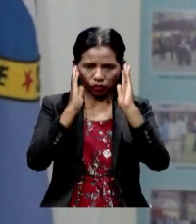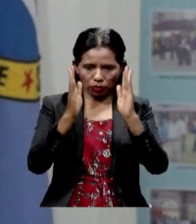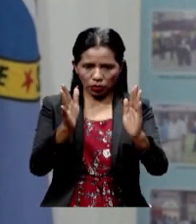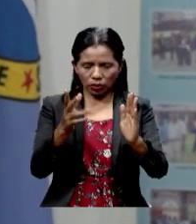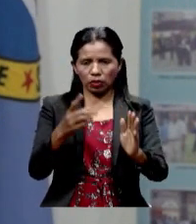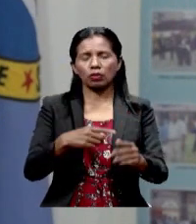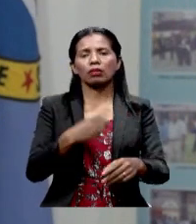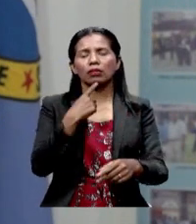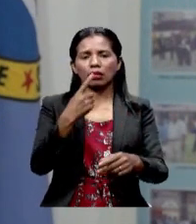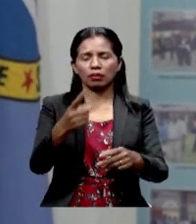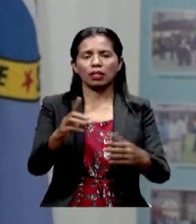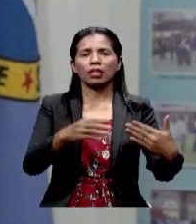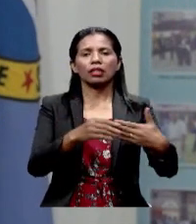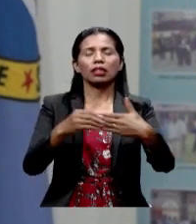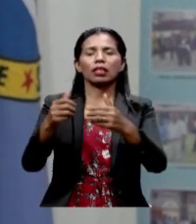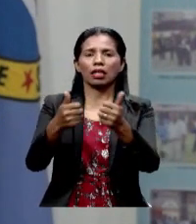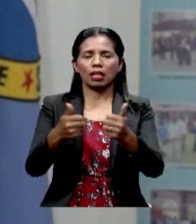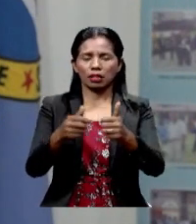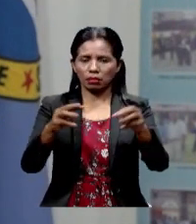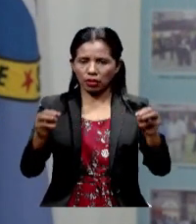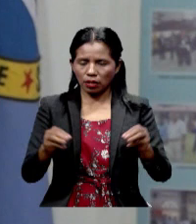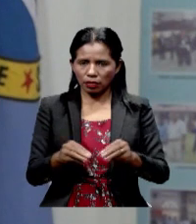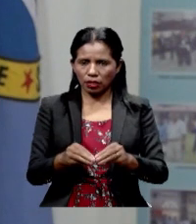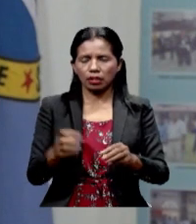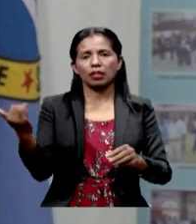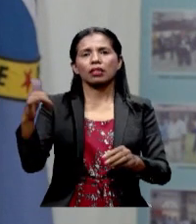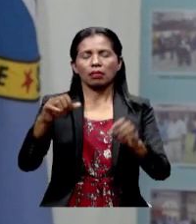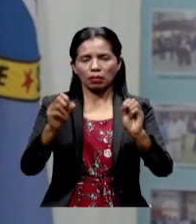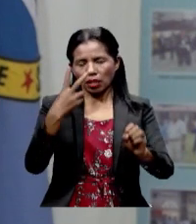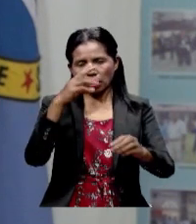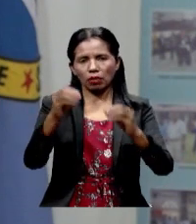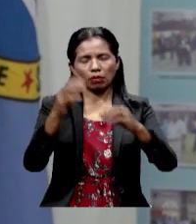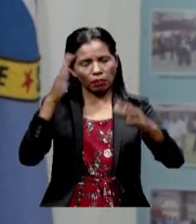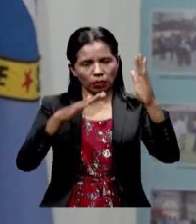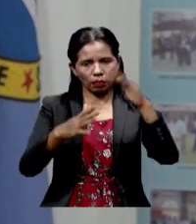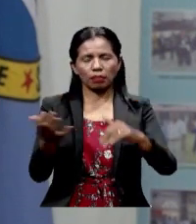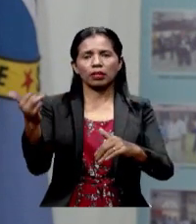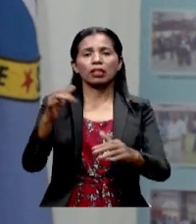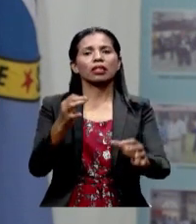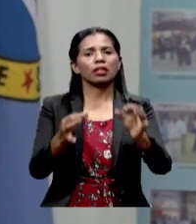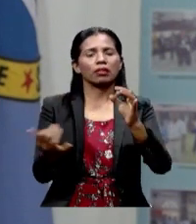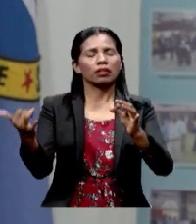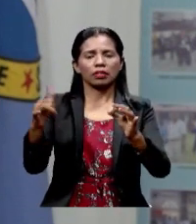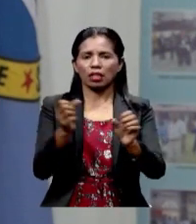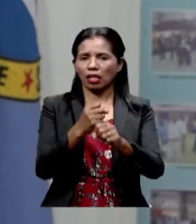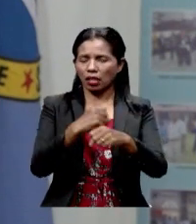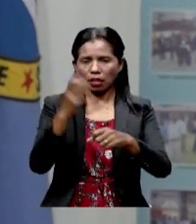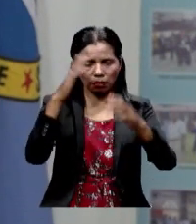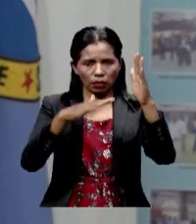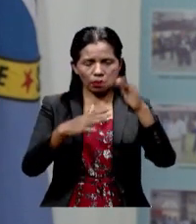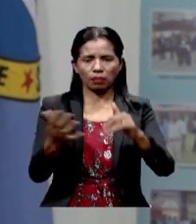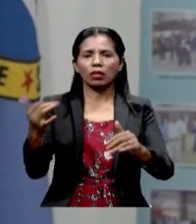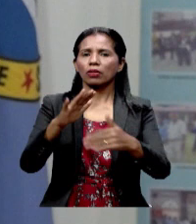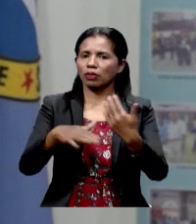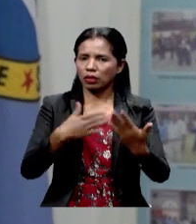notifica líder Arte Marcial Cira, onde Cira resolve ser no problema interno Cira. Quando Cira consegue resolver ser no problema interno